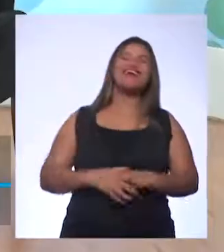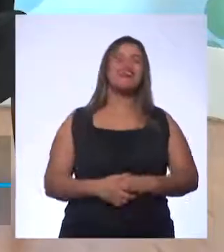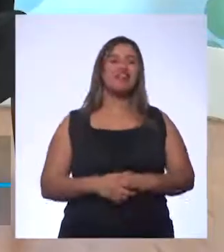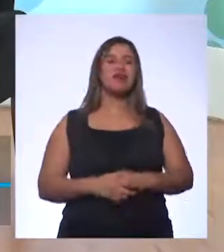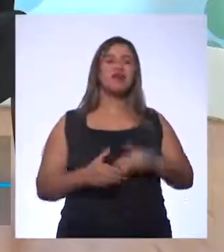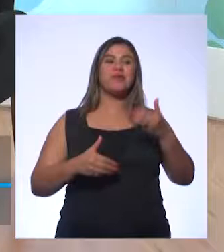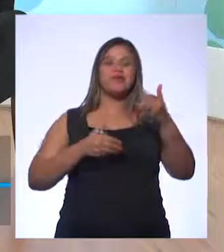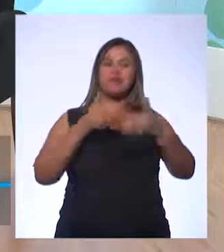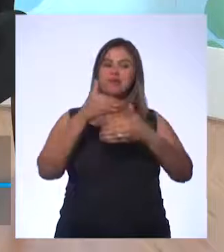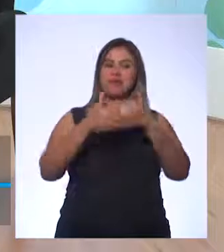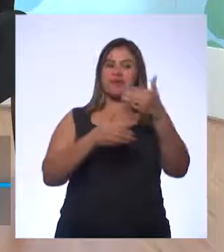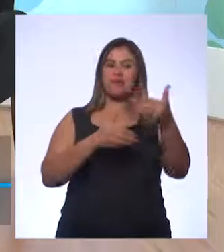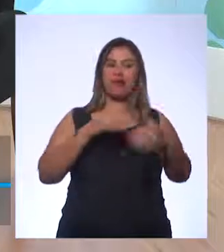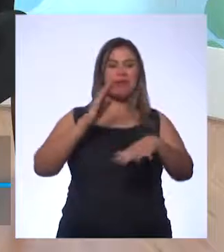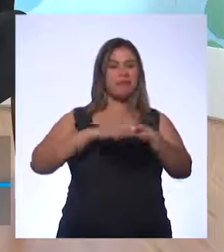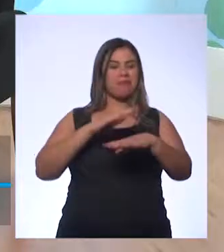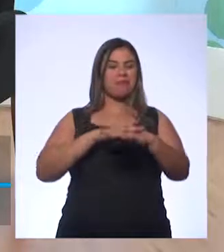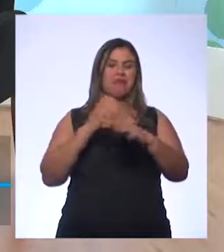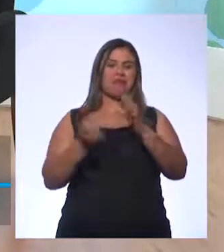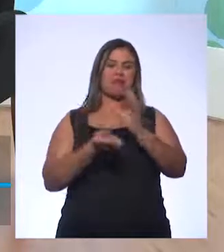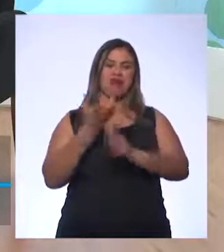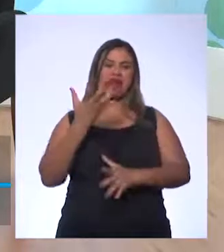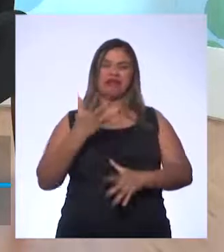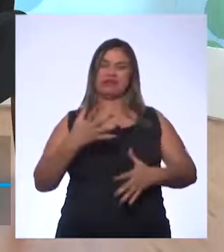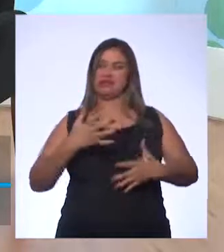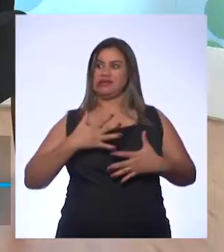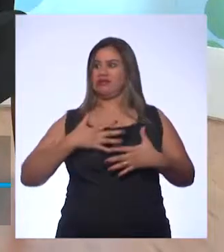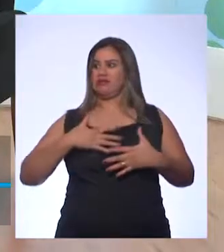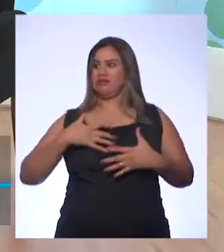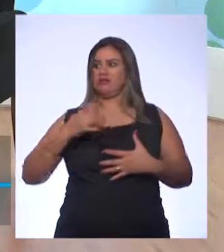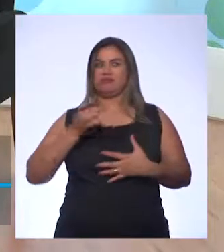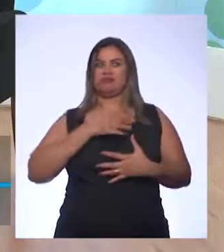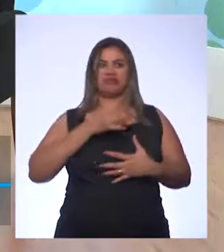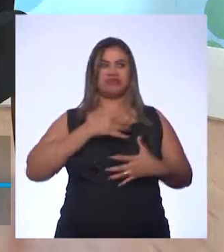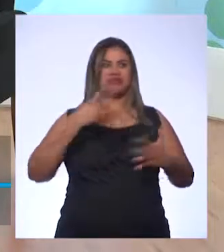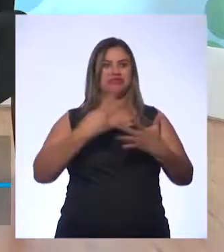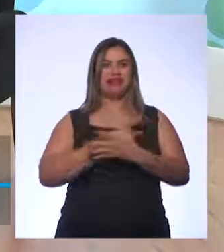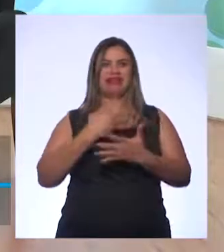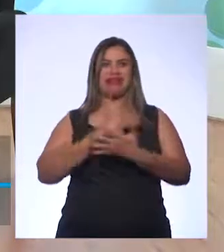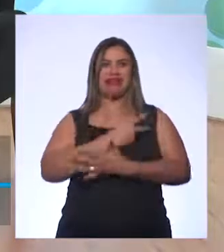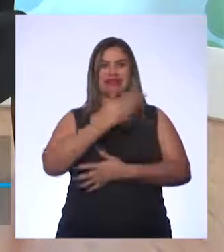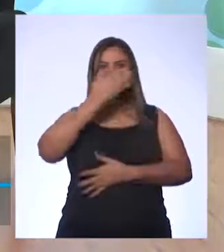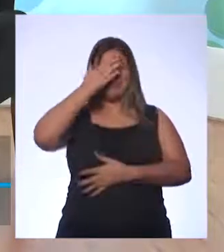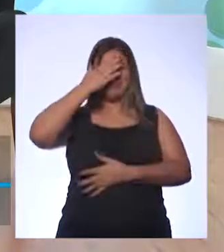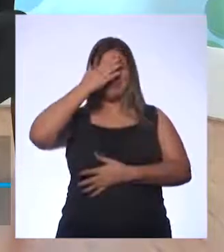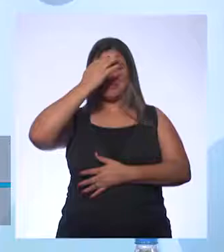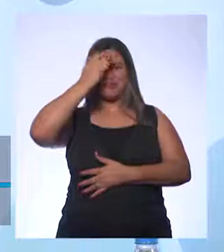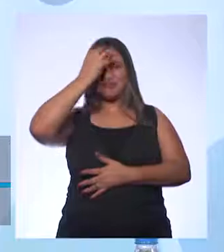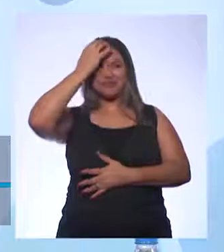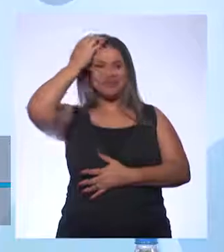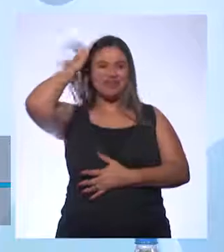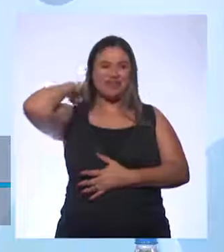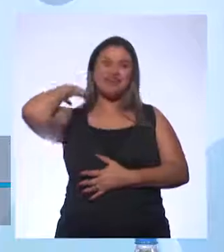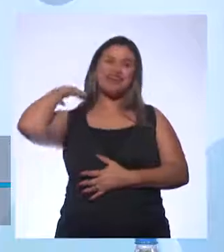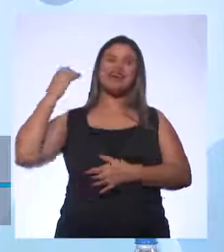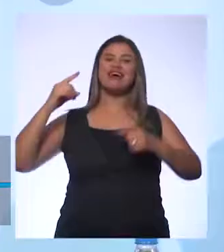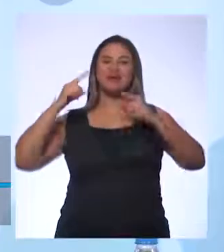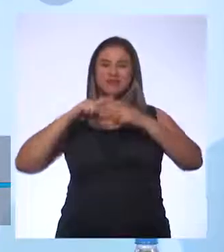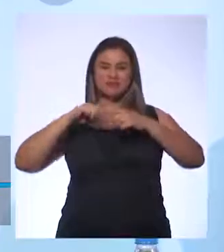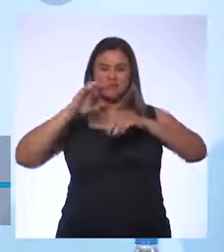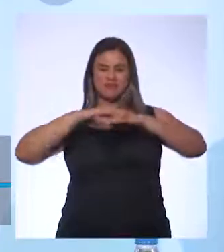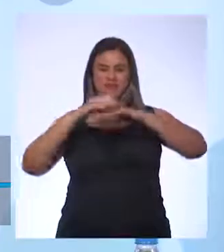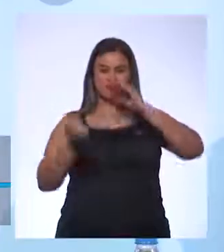Processo que de bom. criação é o ato de criar. Ó, que medo de ter ido tão longe. Nossa, então foi bem. Não, foi longe, não. Então tá bom. Ato de